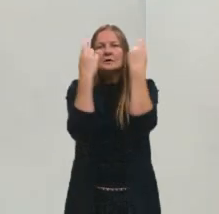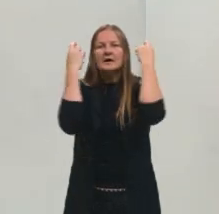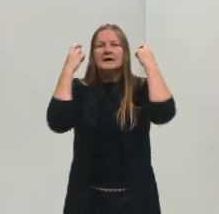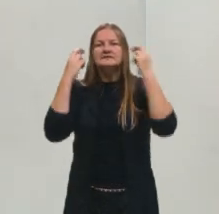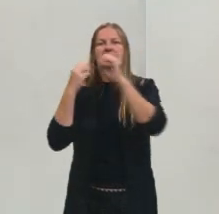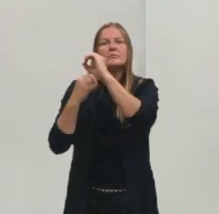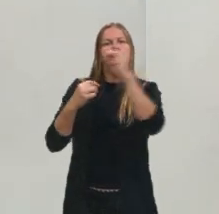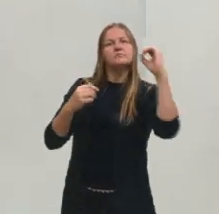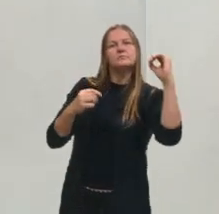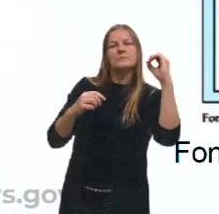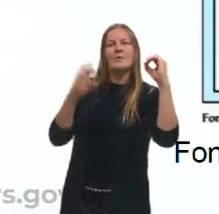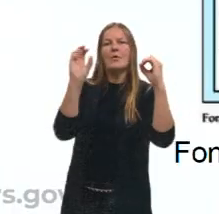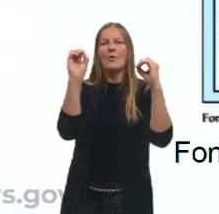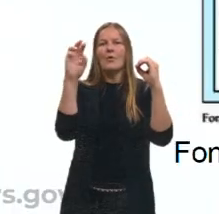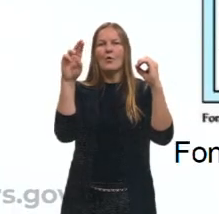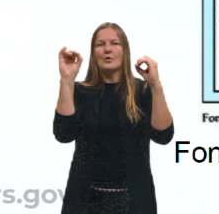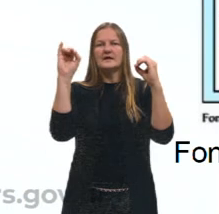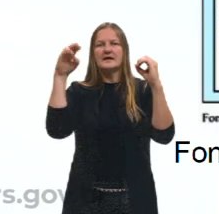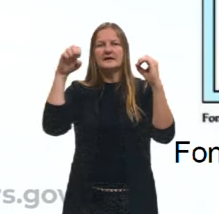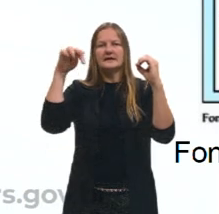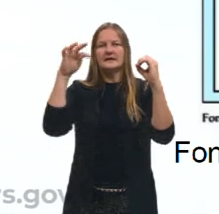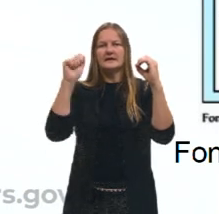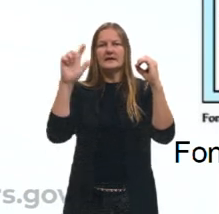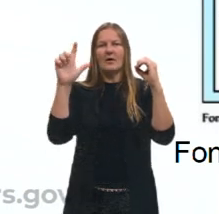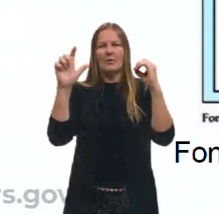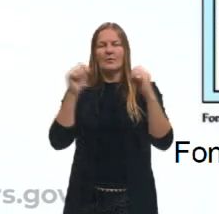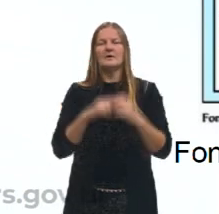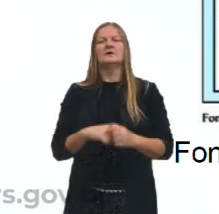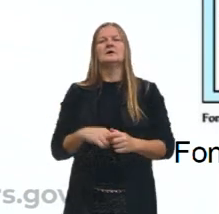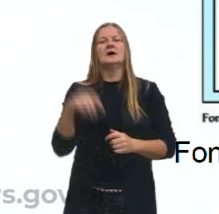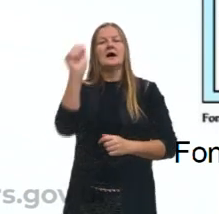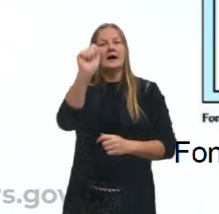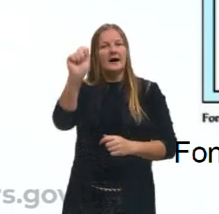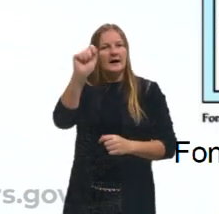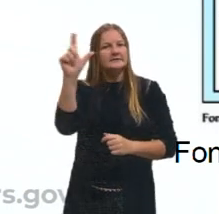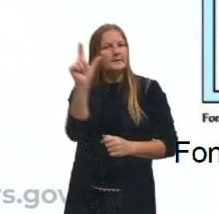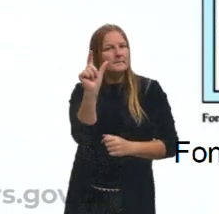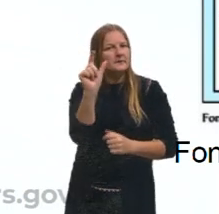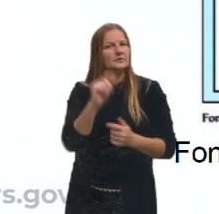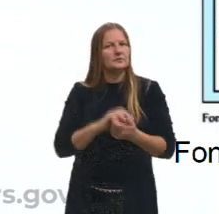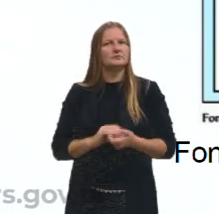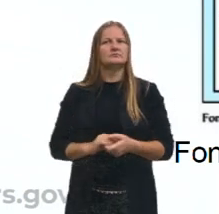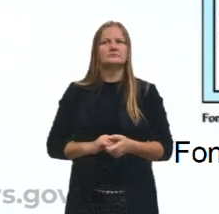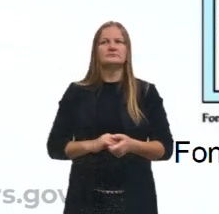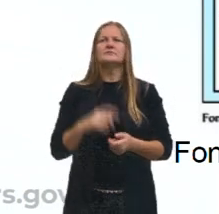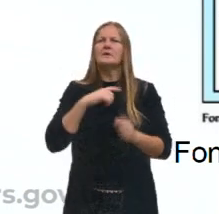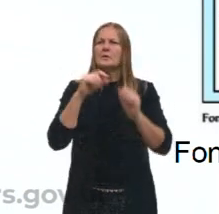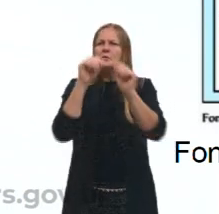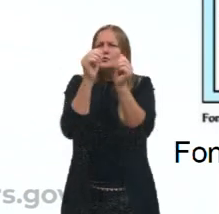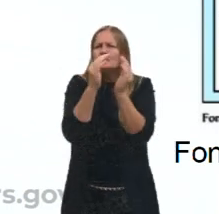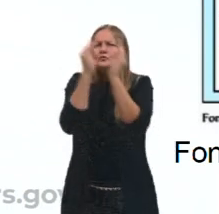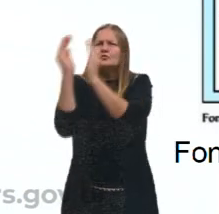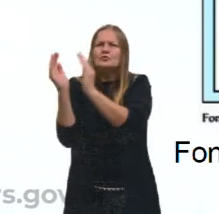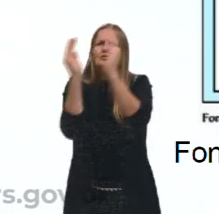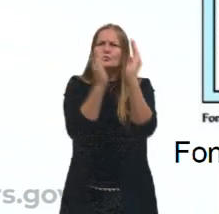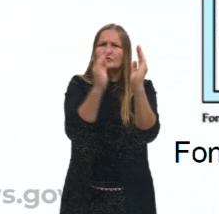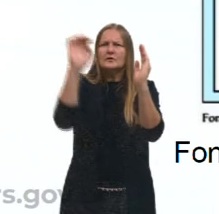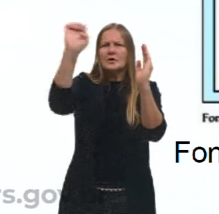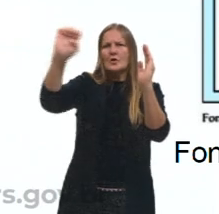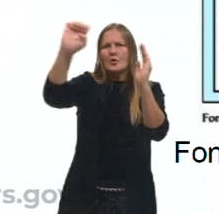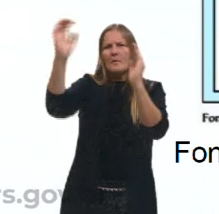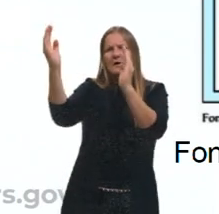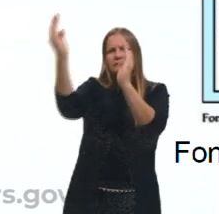oriental que essa parte que fica na Ásia menor essa parte da Ásia que tá ali do lado da Europa